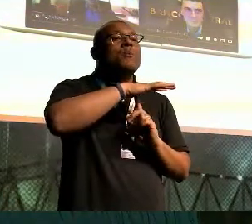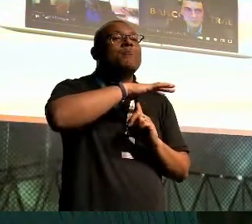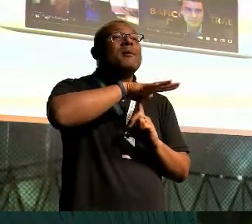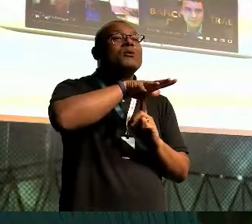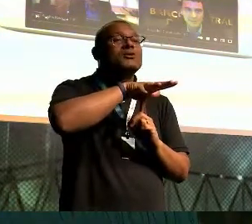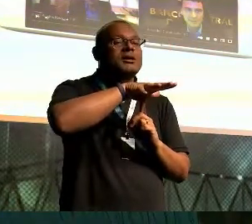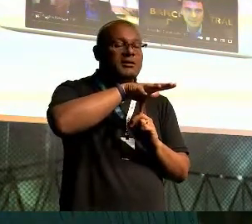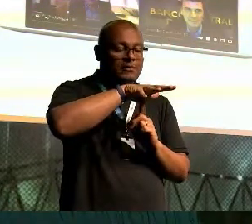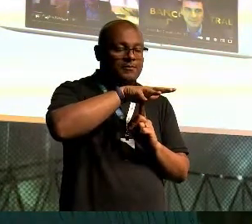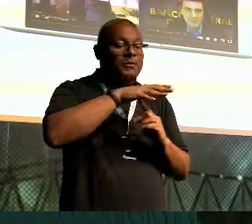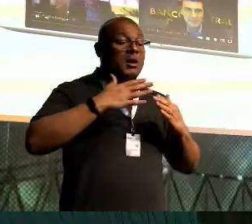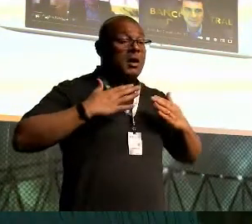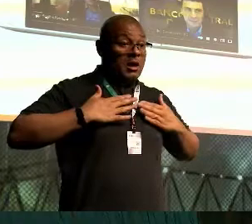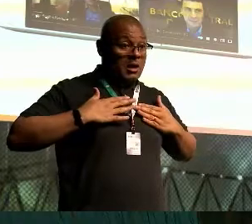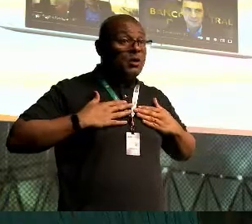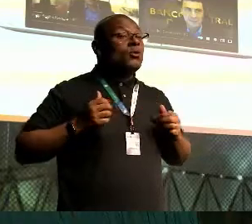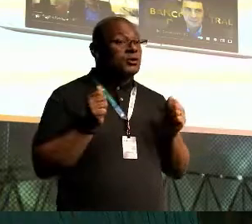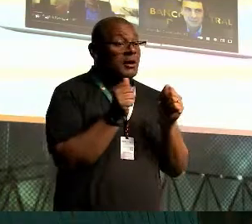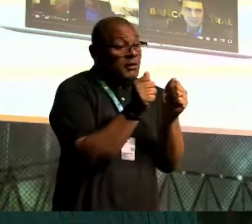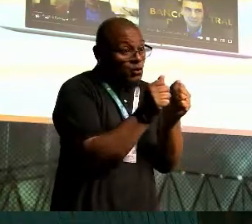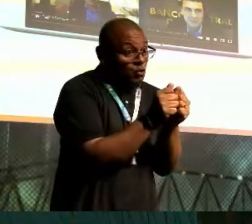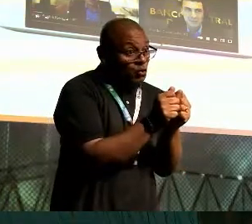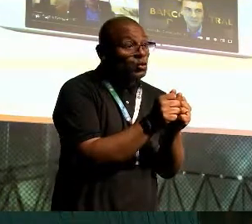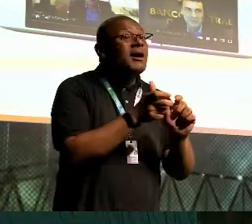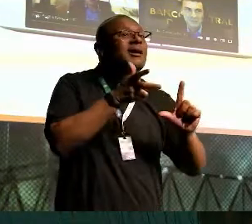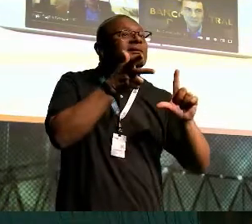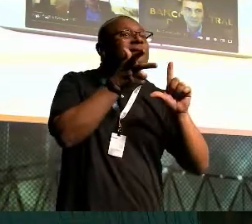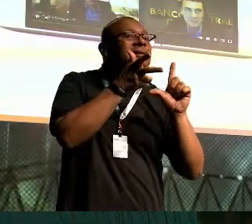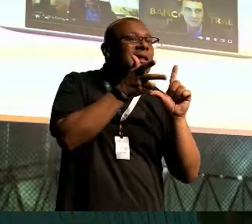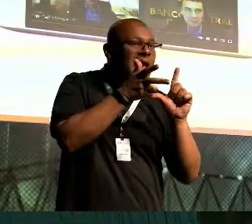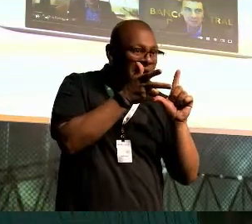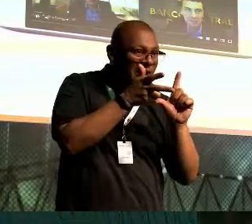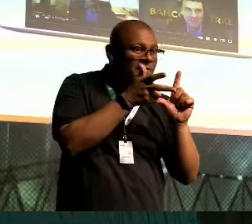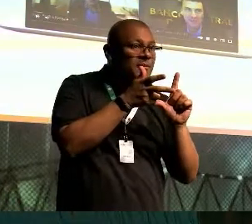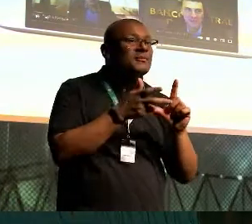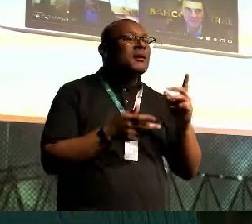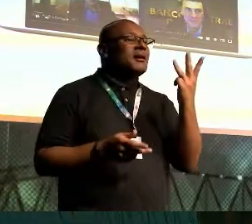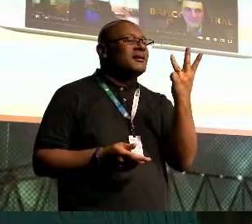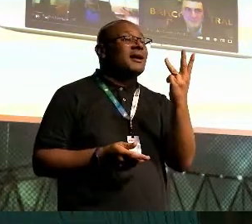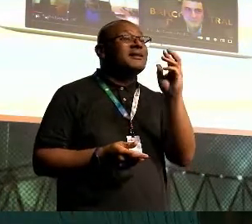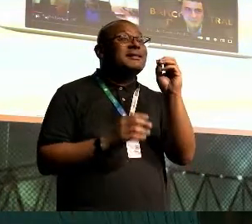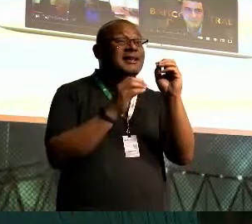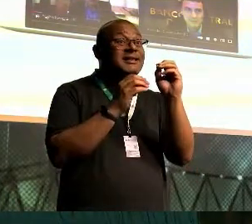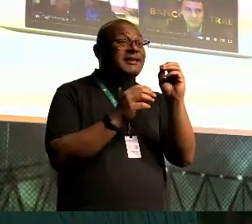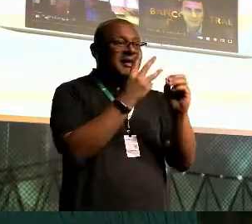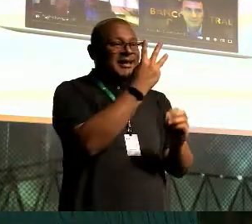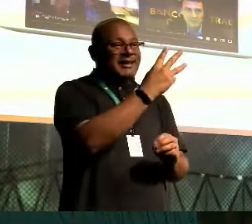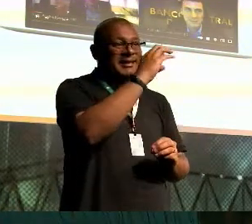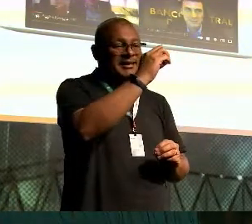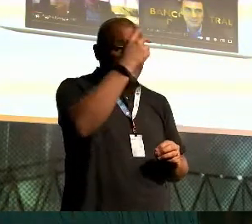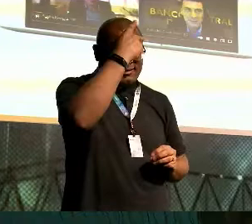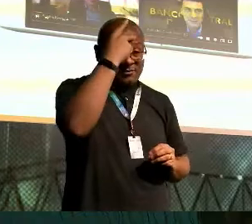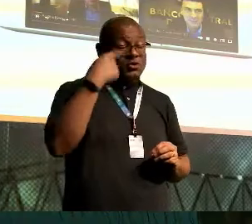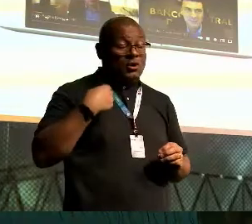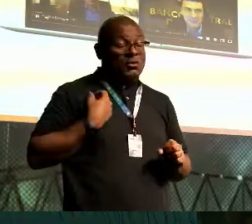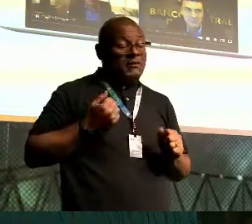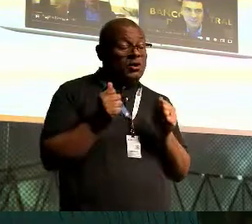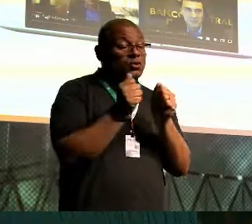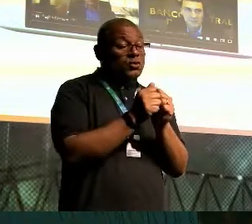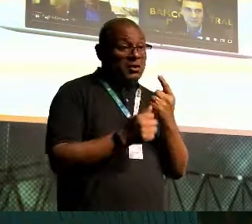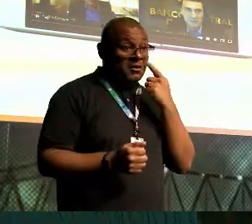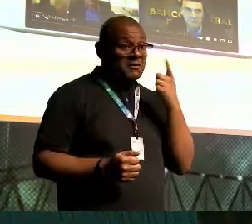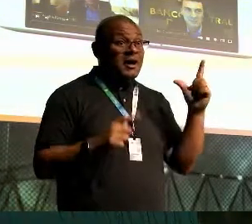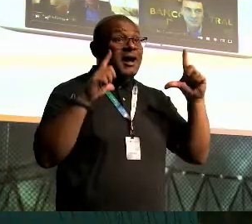os membros dos grupos técnicos, essas 300 pessoas que participam do GT, eu estava lá, então vocês podem ver a data